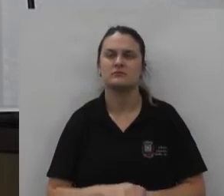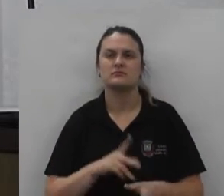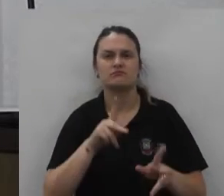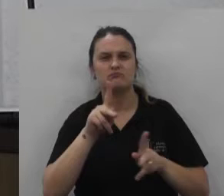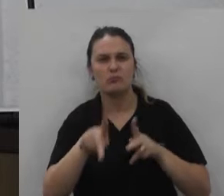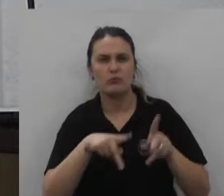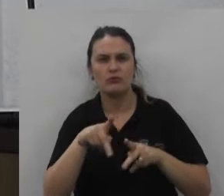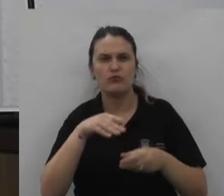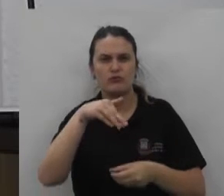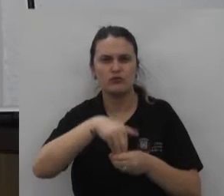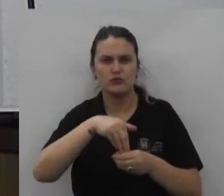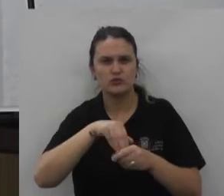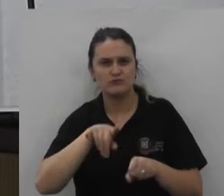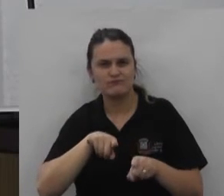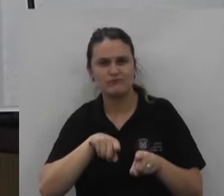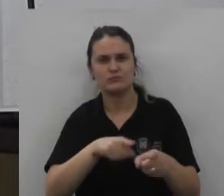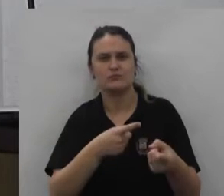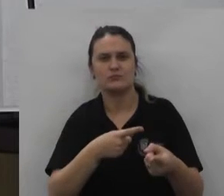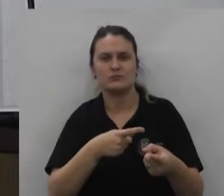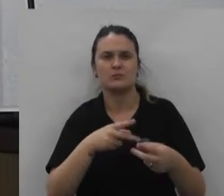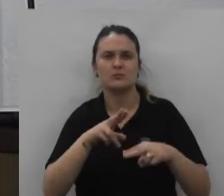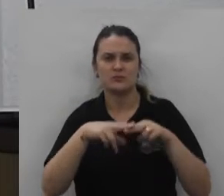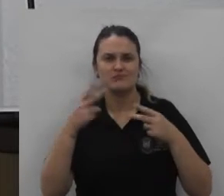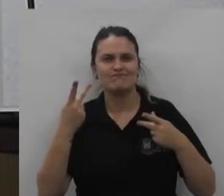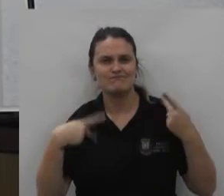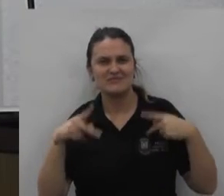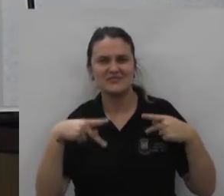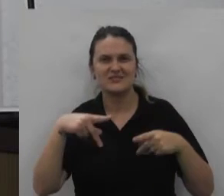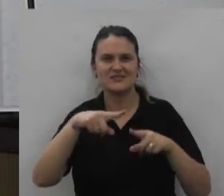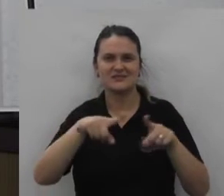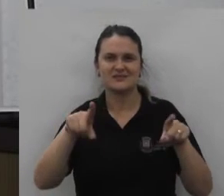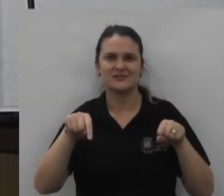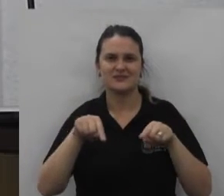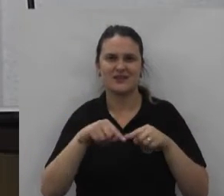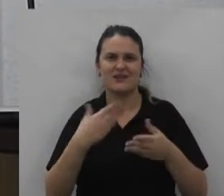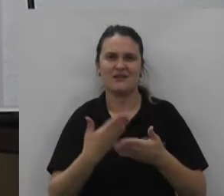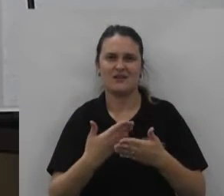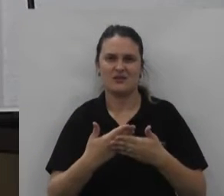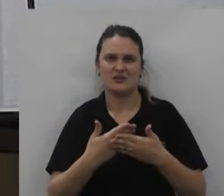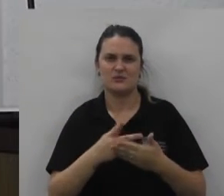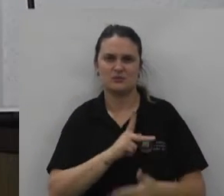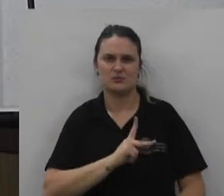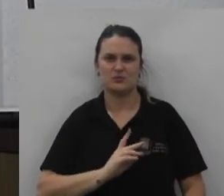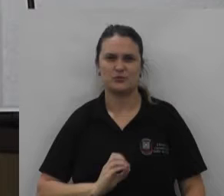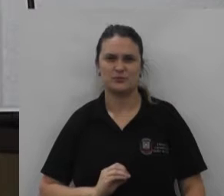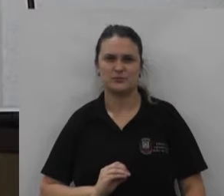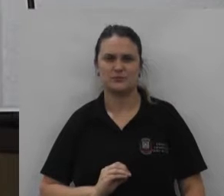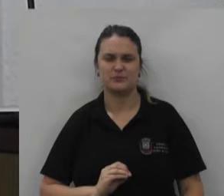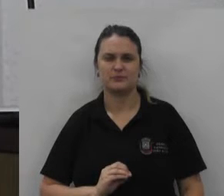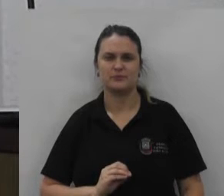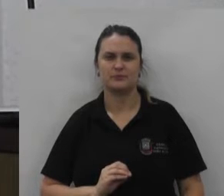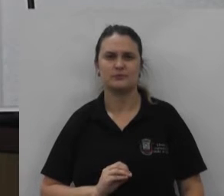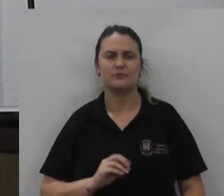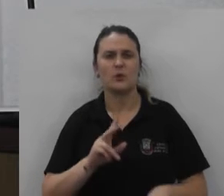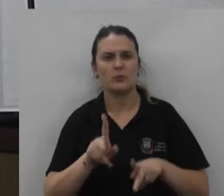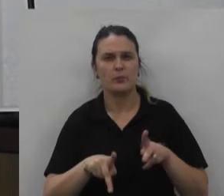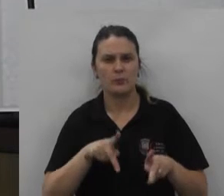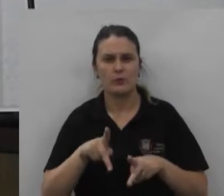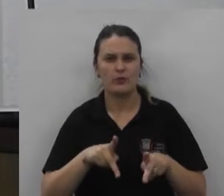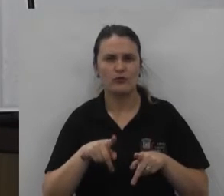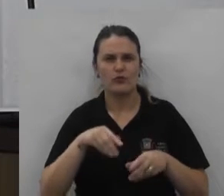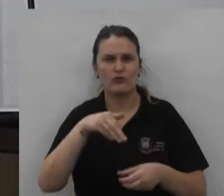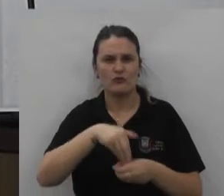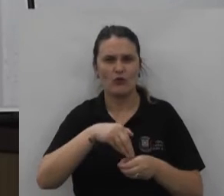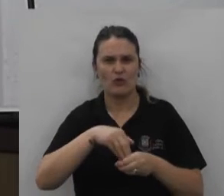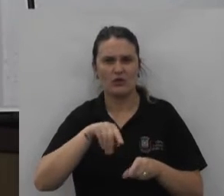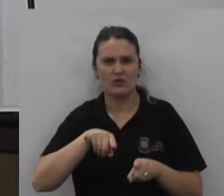O povo votou contra também a política em sala de aula pública. O povo